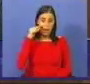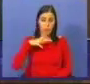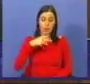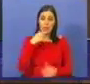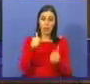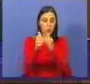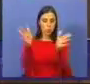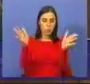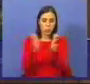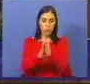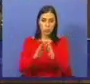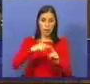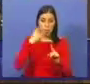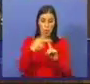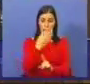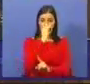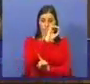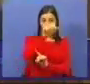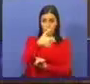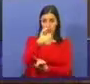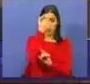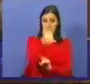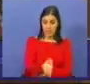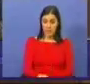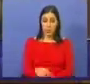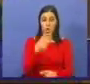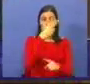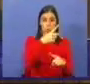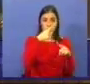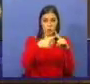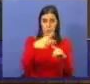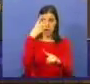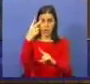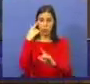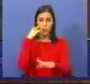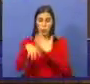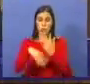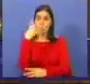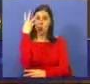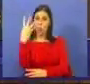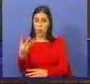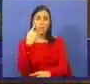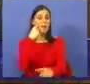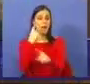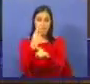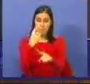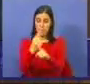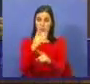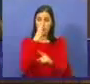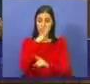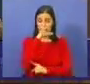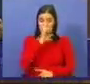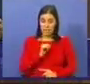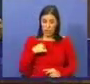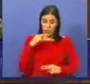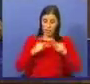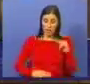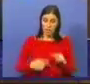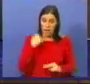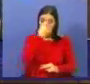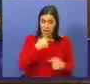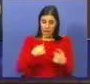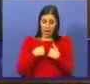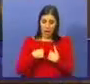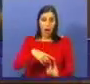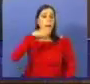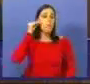que o total do ano é 0,5 e 2 mais 2 continuam a ser 4, mesmo quando se é Ministro das Finanças. E o